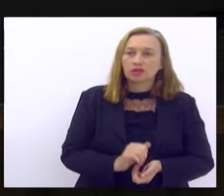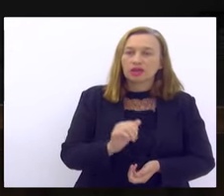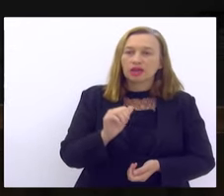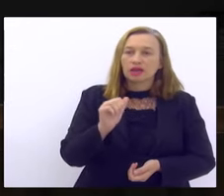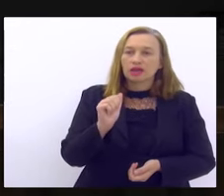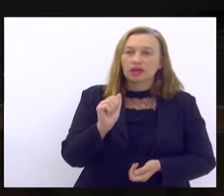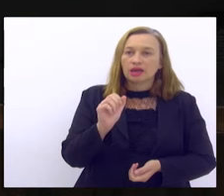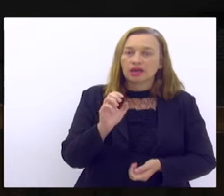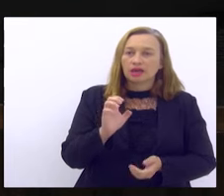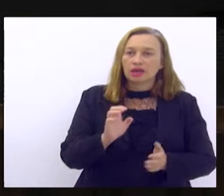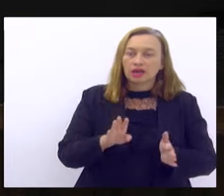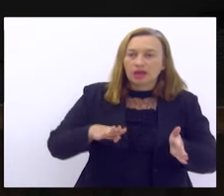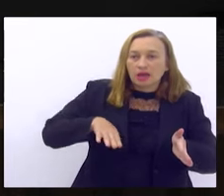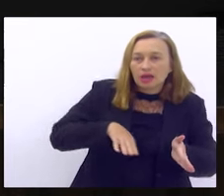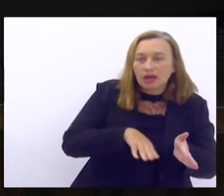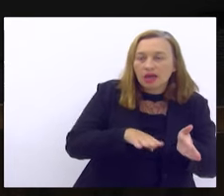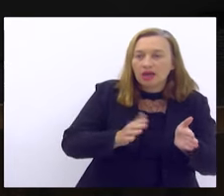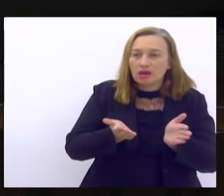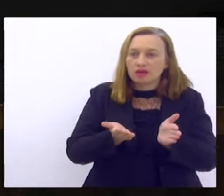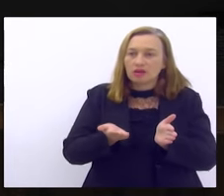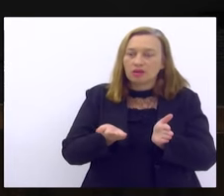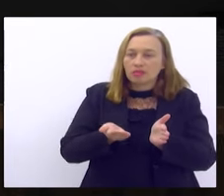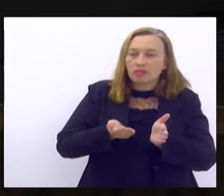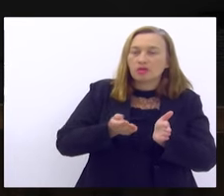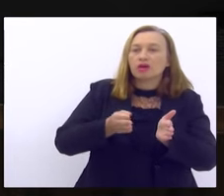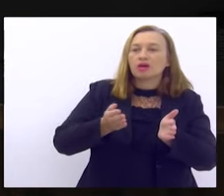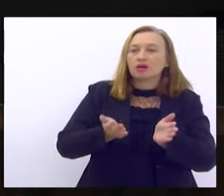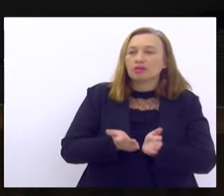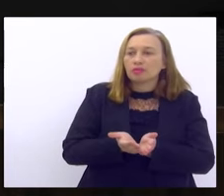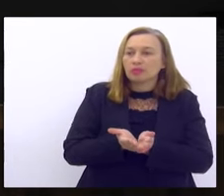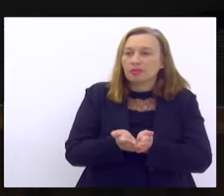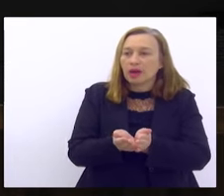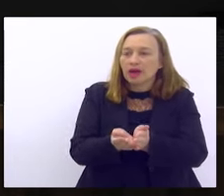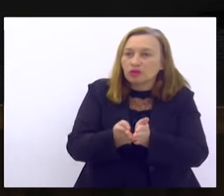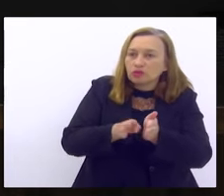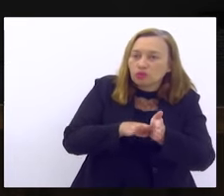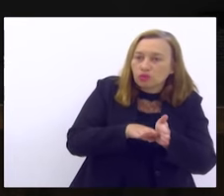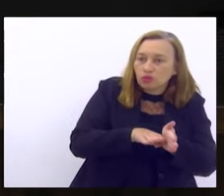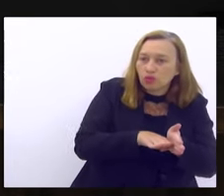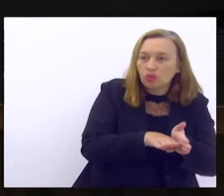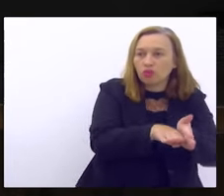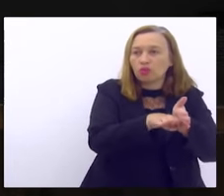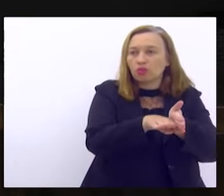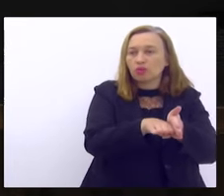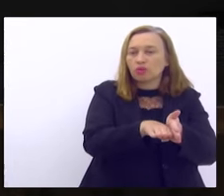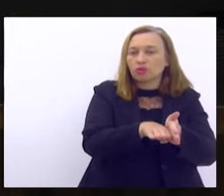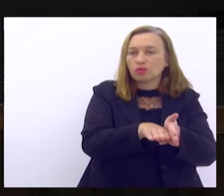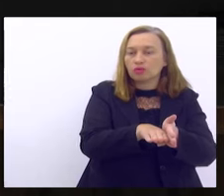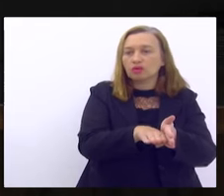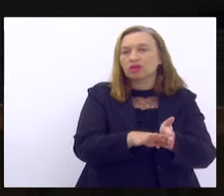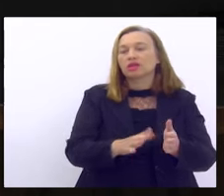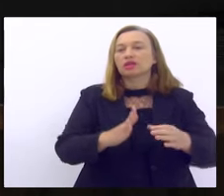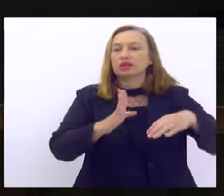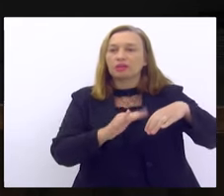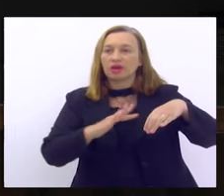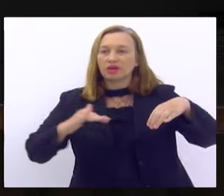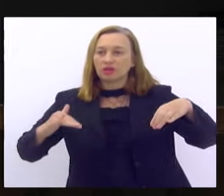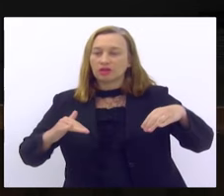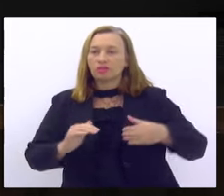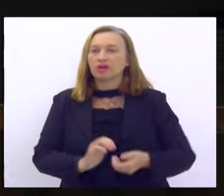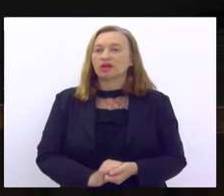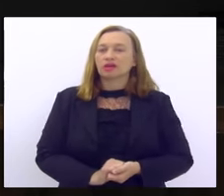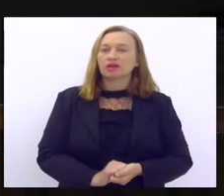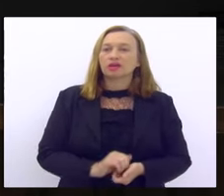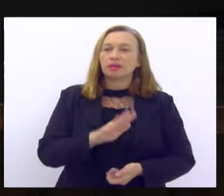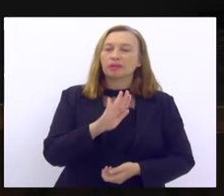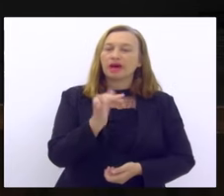embarcações que se encontram atracadas, fundeadas, abandonadas ou fora de operação da Baía de Guanabara, Baía